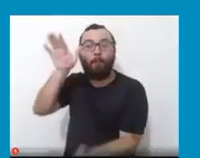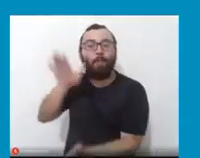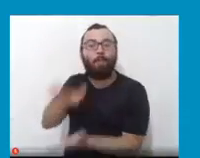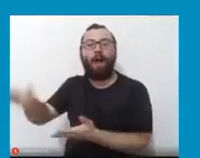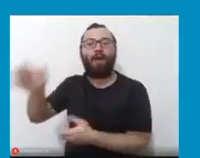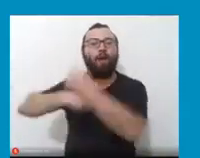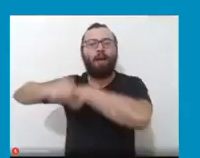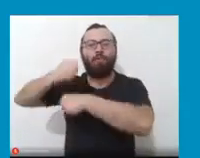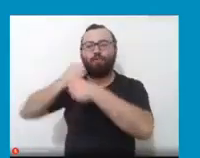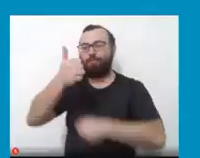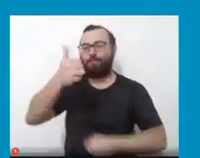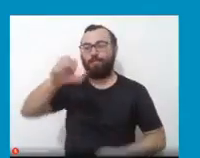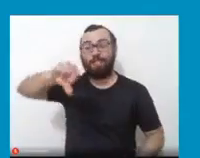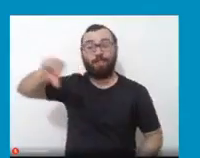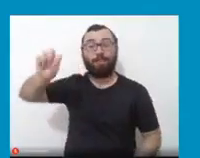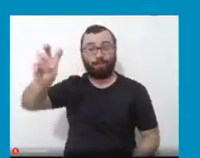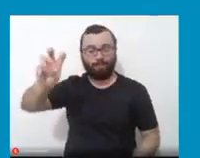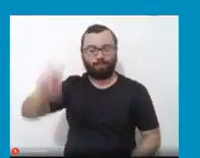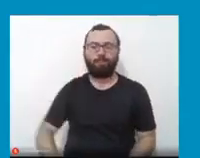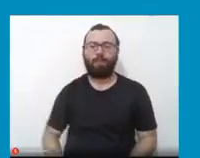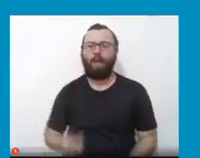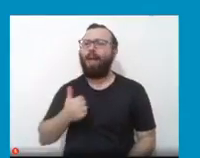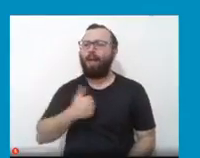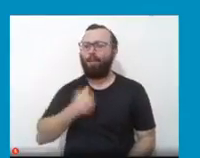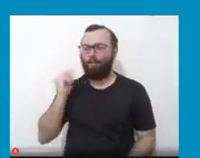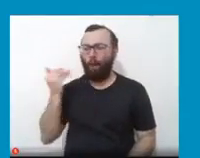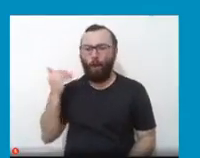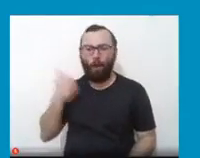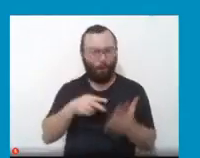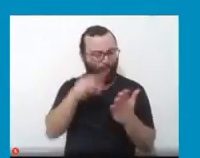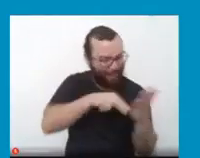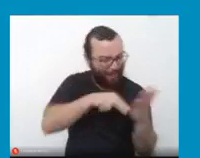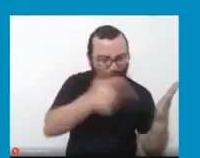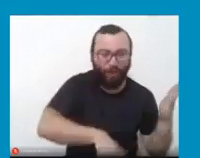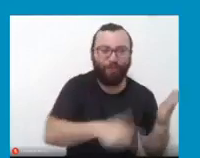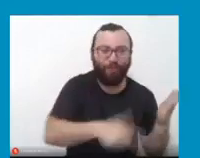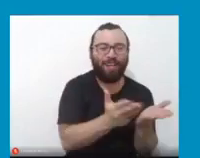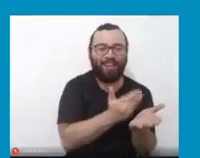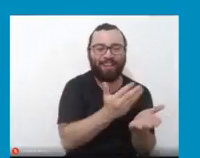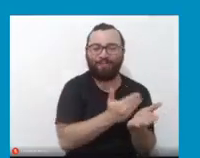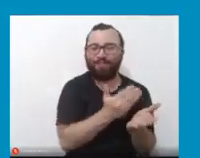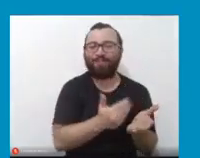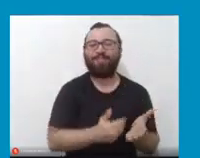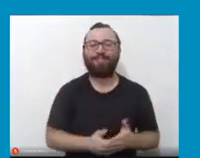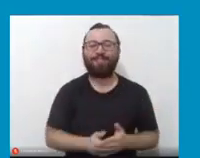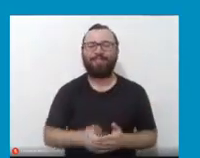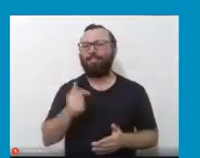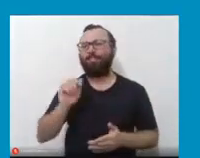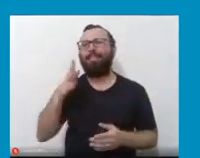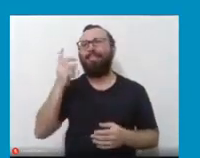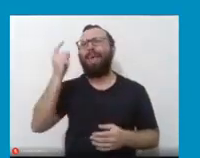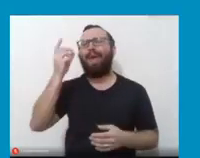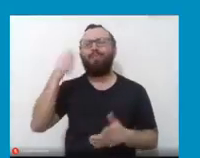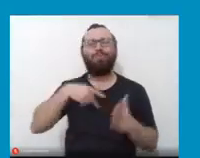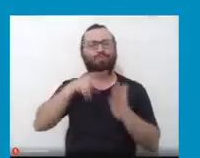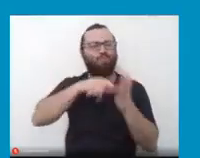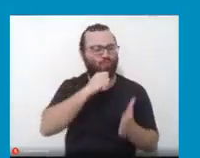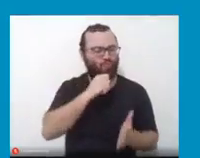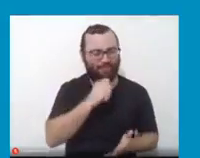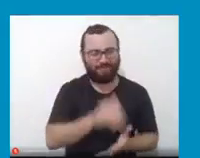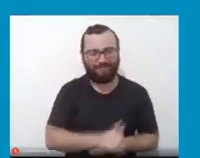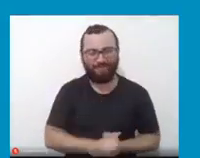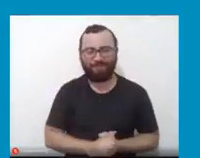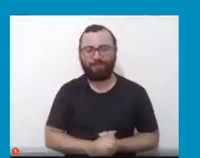Tá? Eu reli o livro agora para essa live, eu não li o livro há muito tempo.